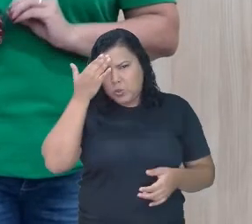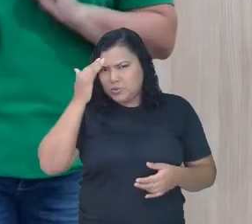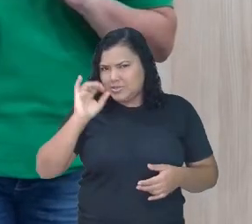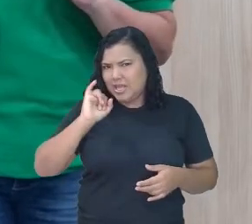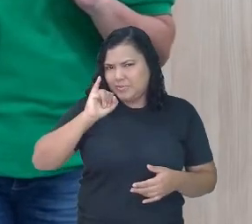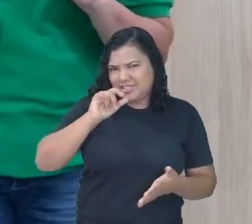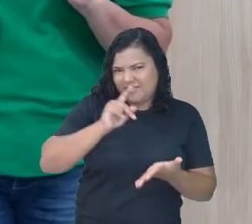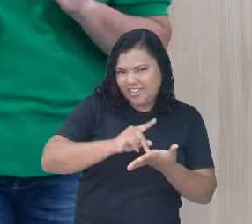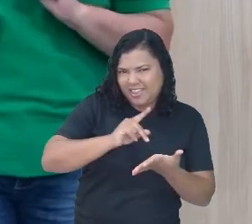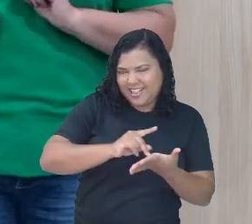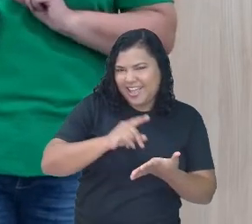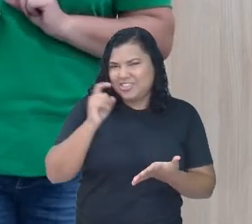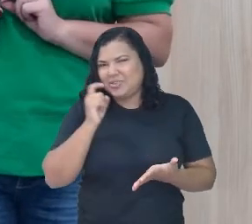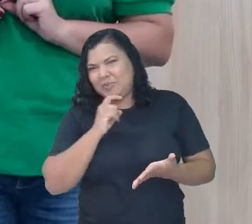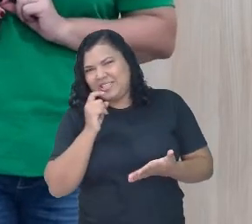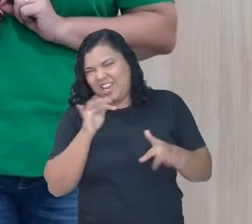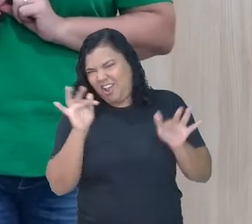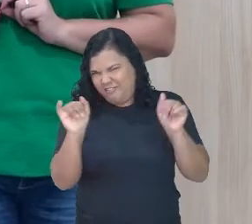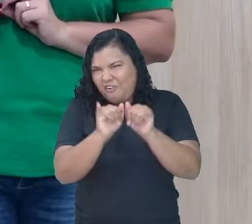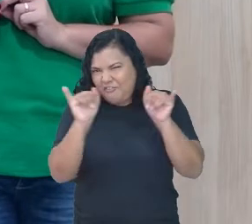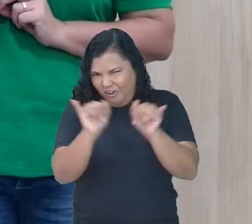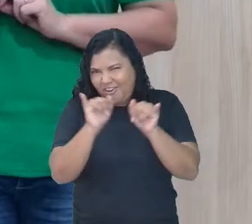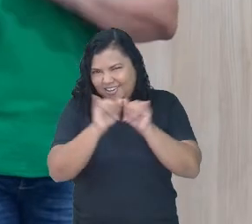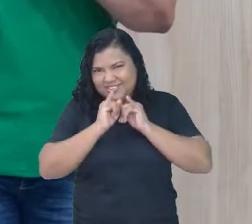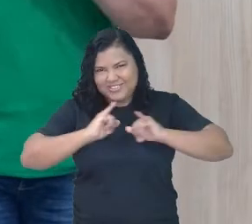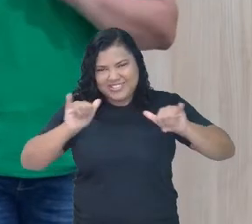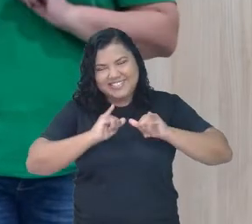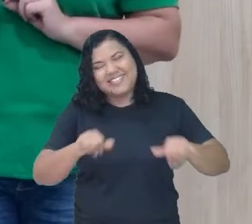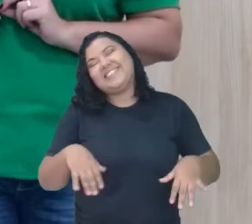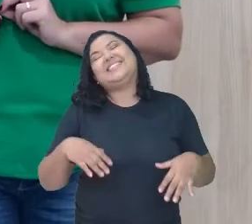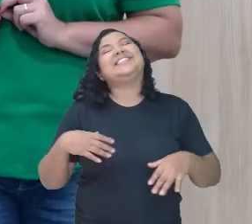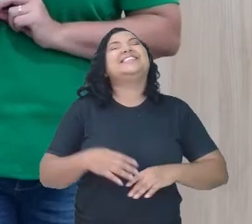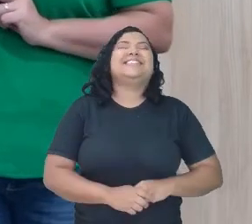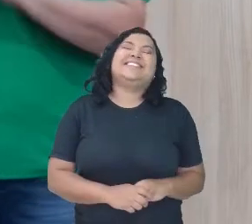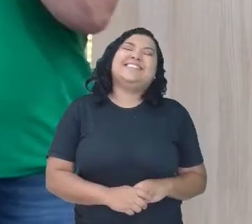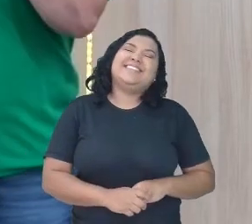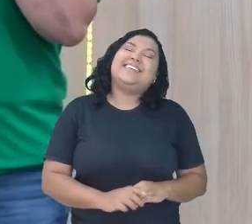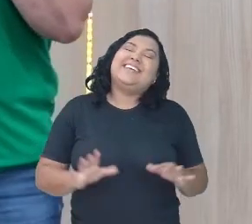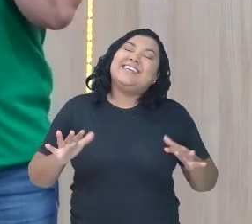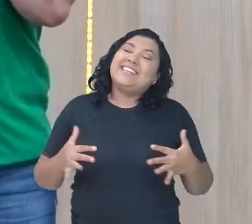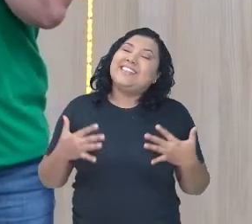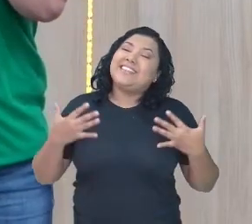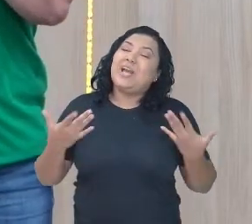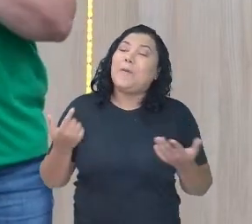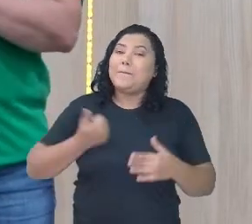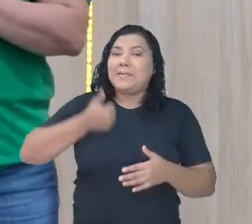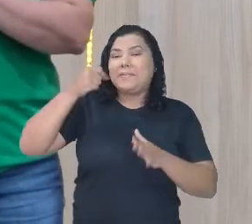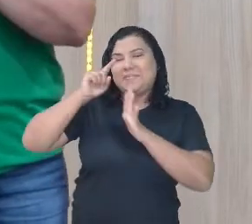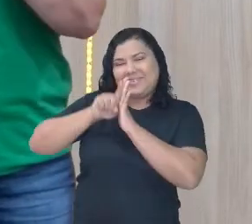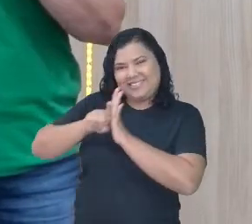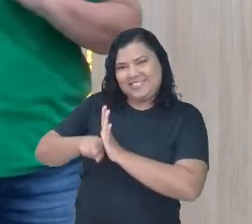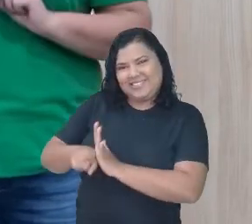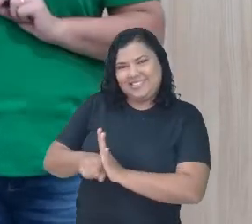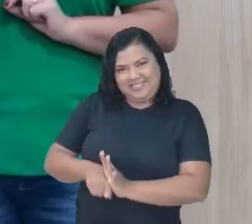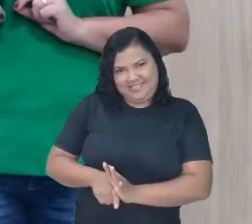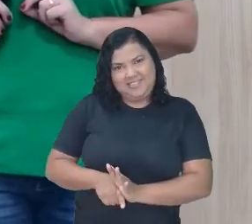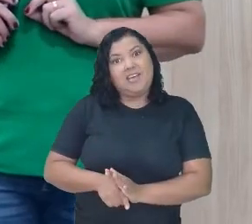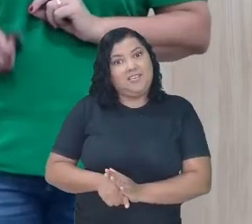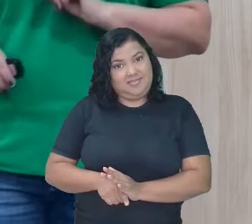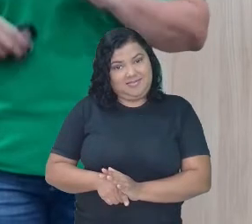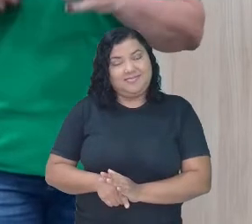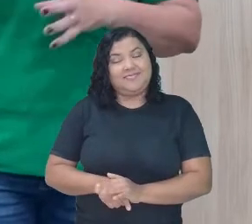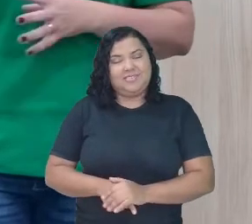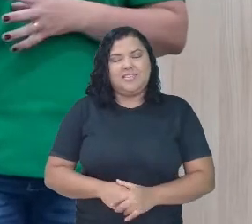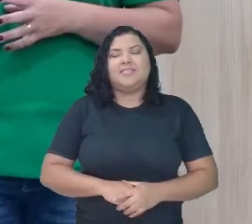falsa, fofoca, não é? News. Legal esse termo. Muito legal. Não passa para